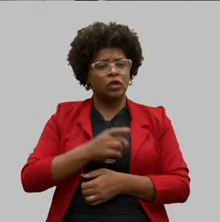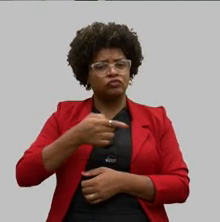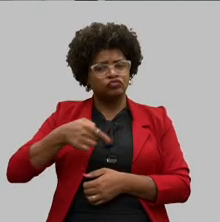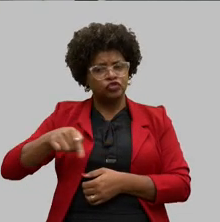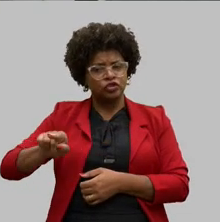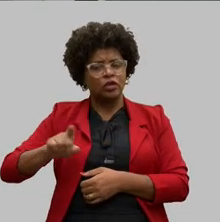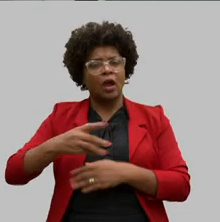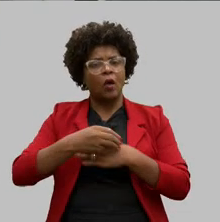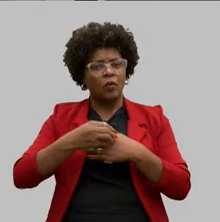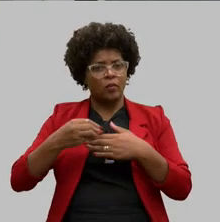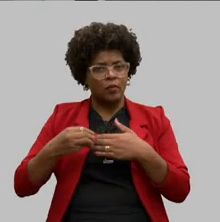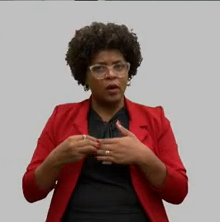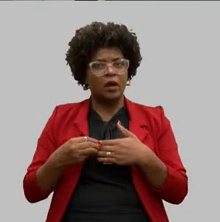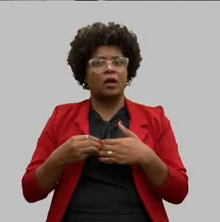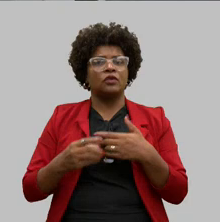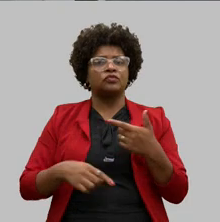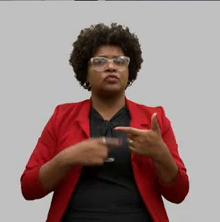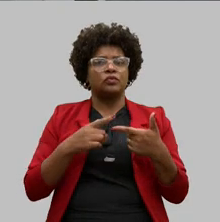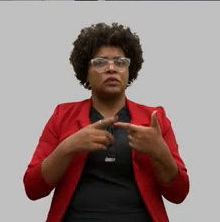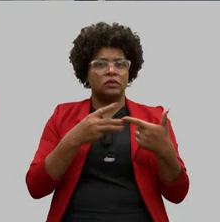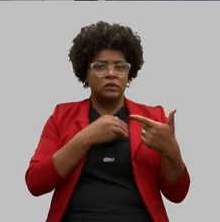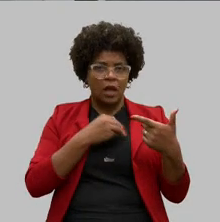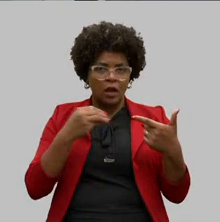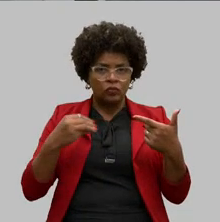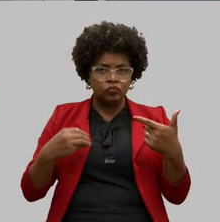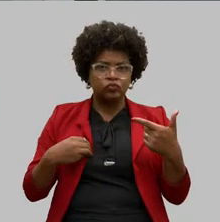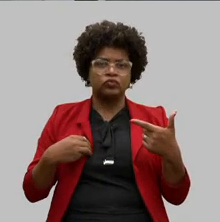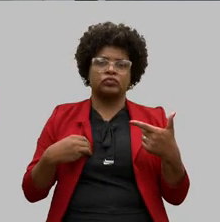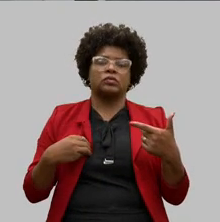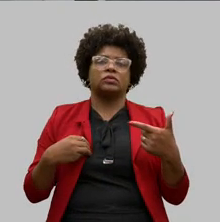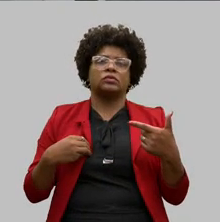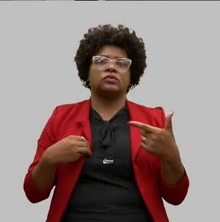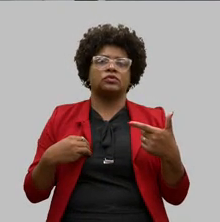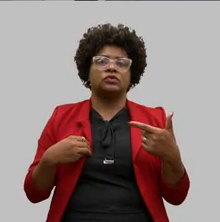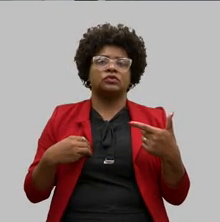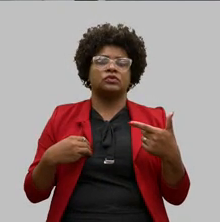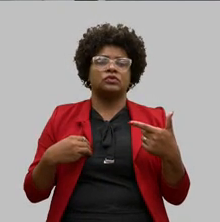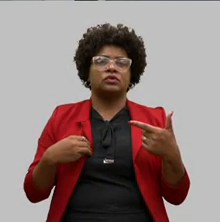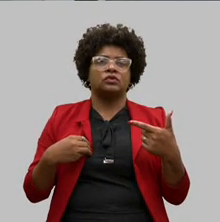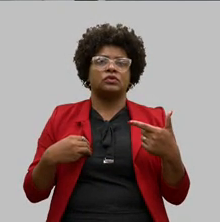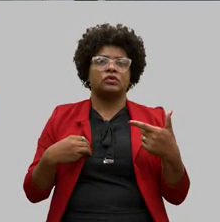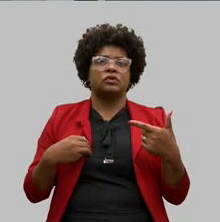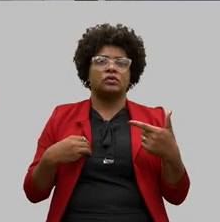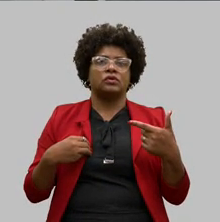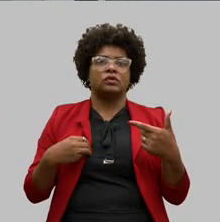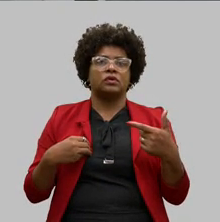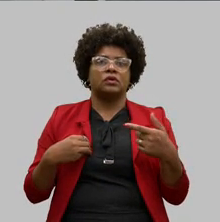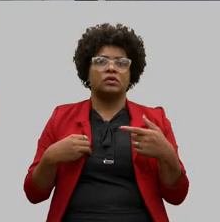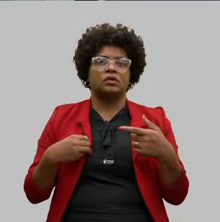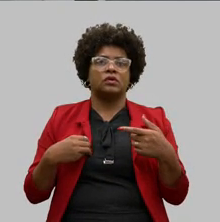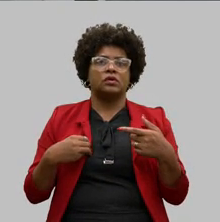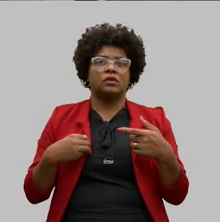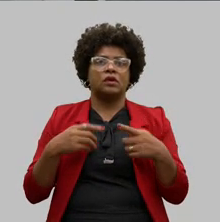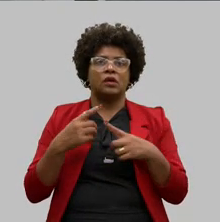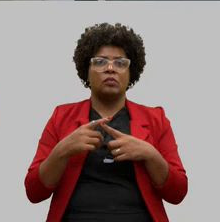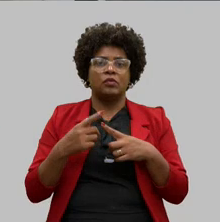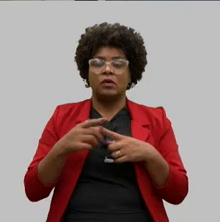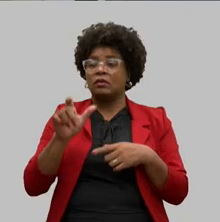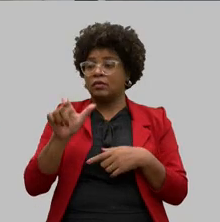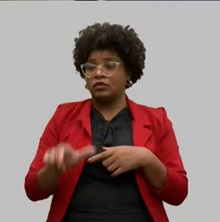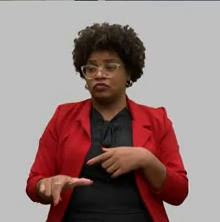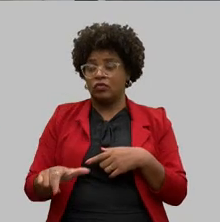médico saúde e que as pessoa vce paz